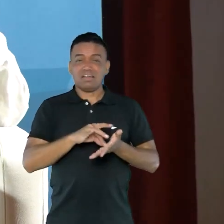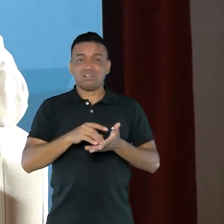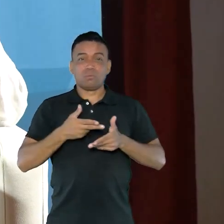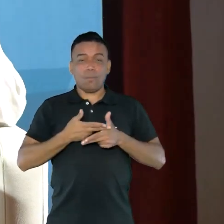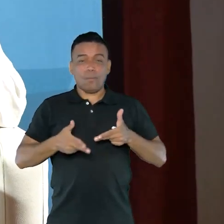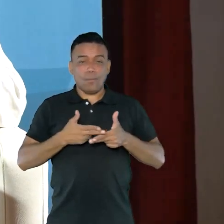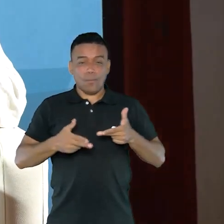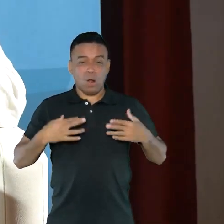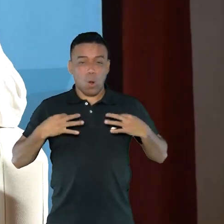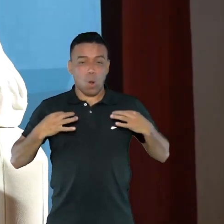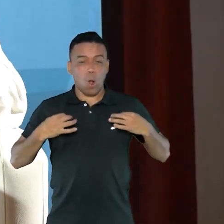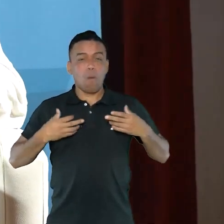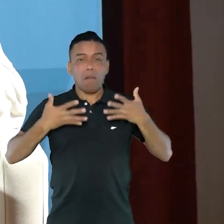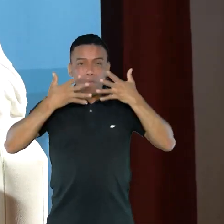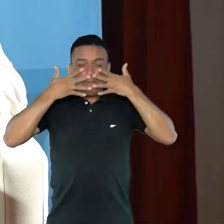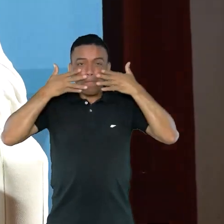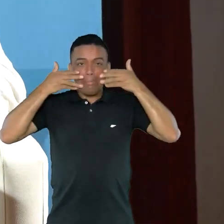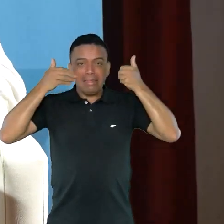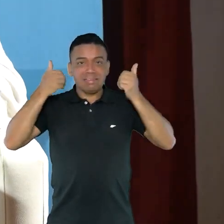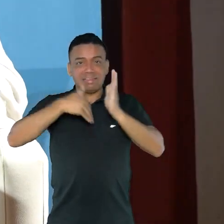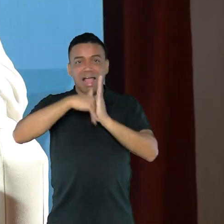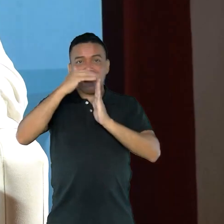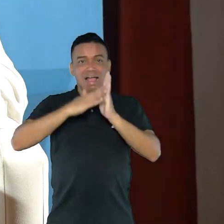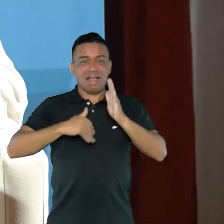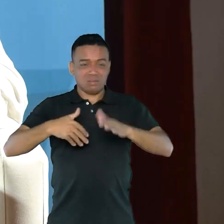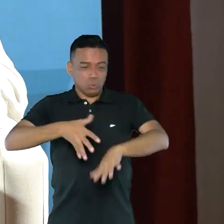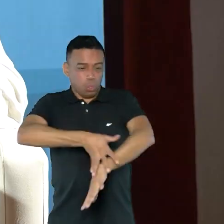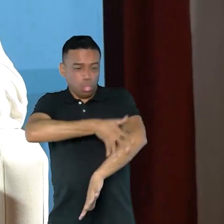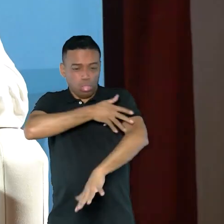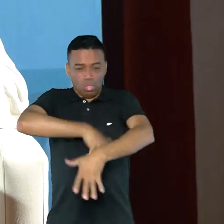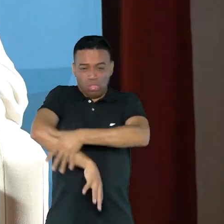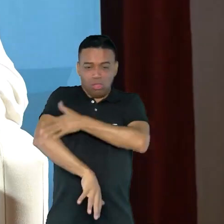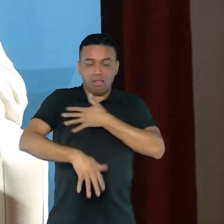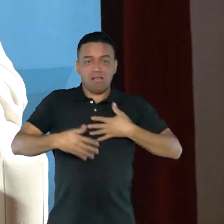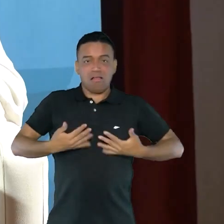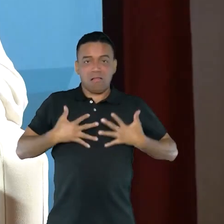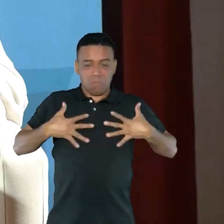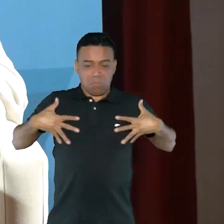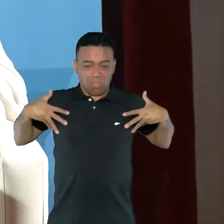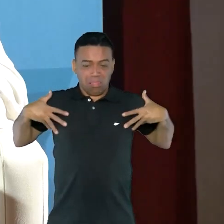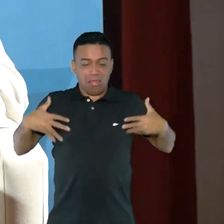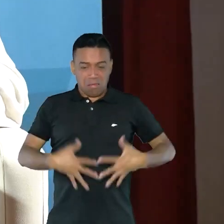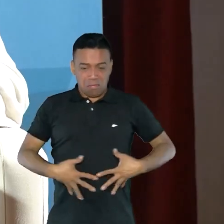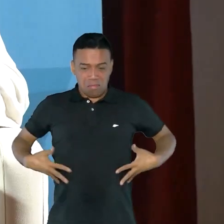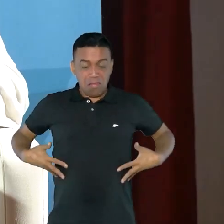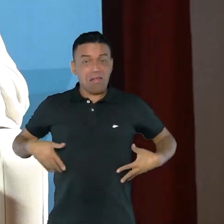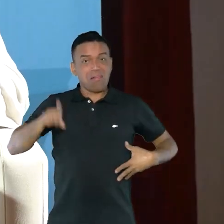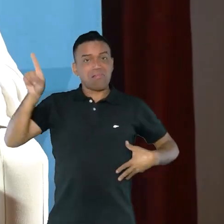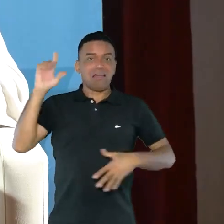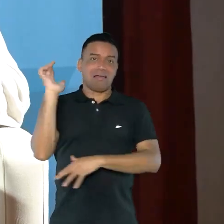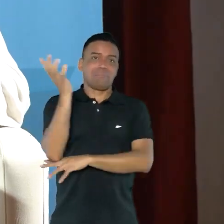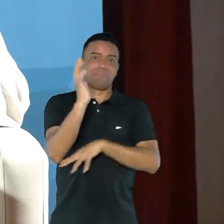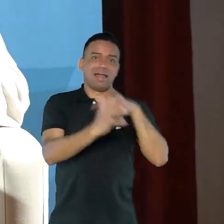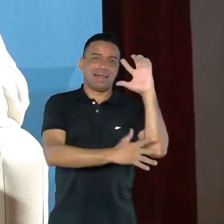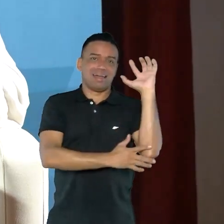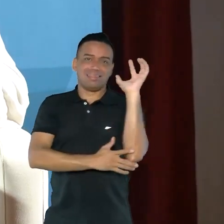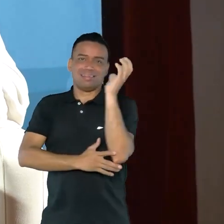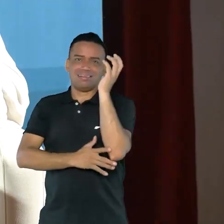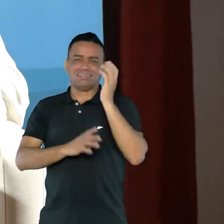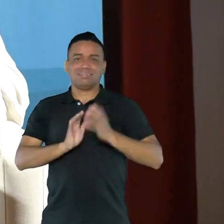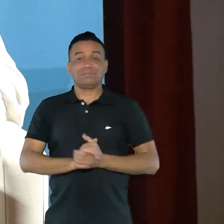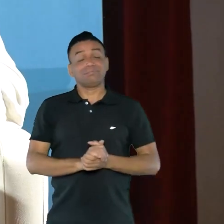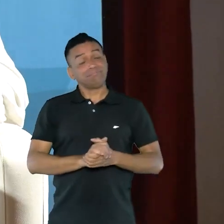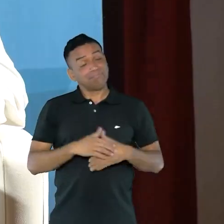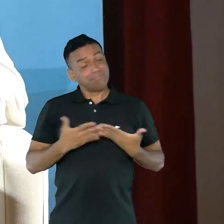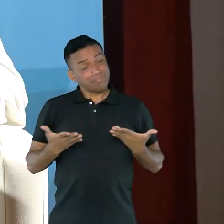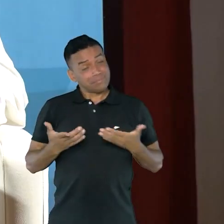pelado, pintado no meio do mato, né? E aí a gente diz o seguinte: primeiro que é crime